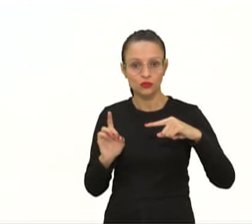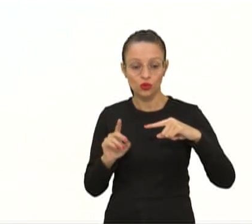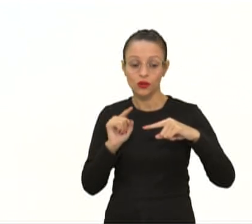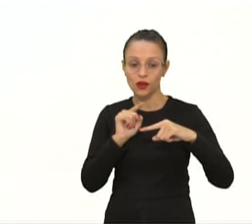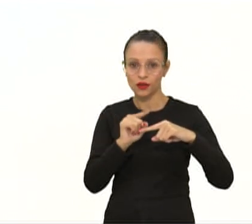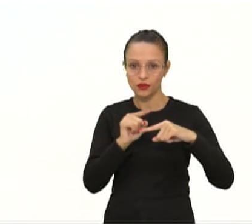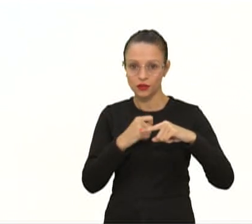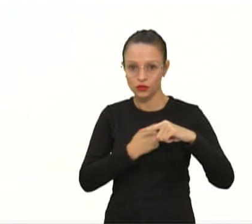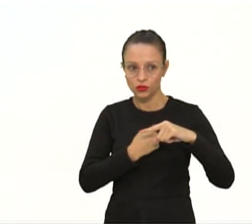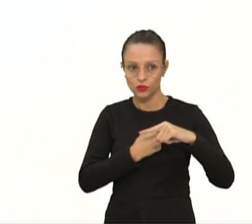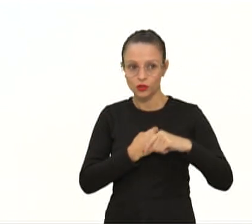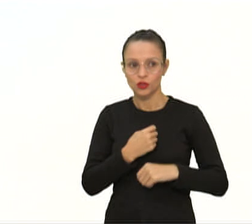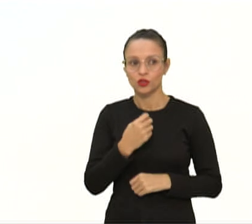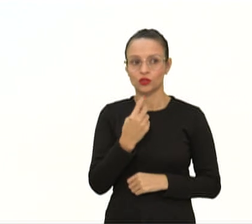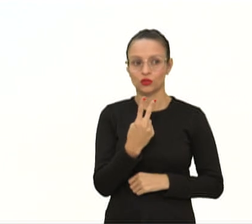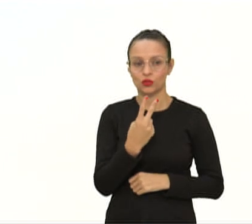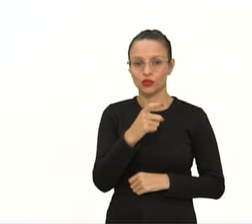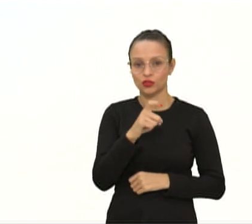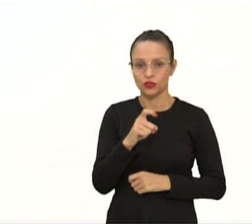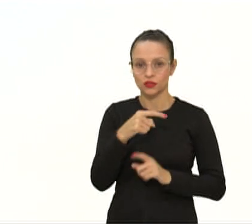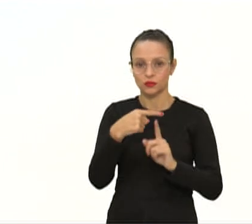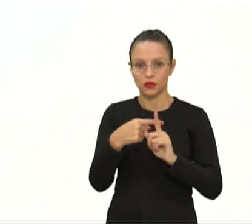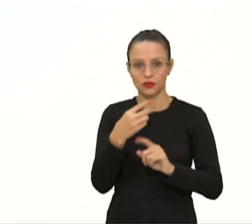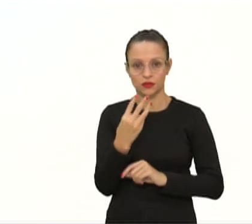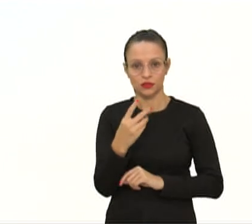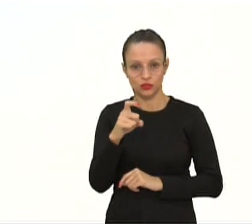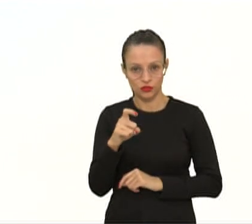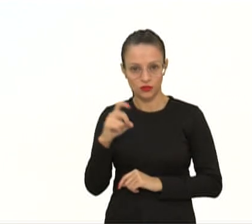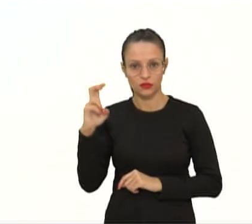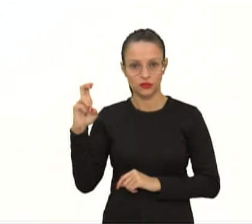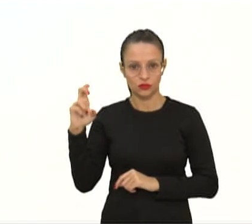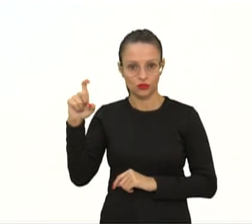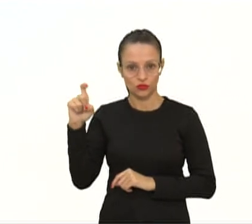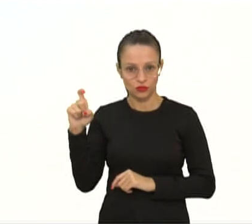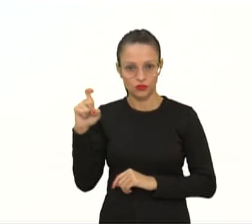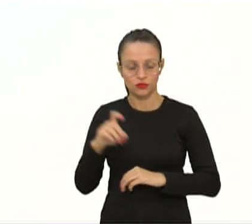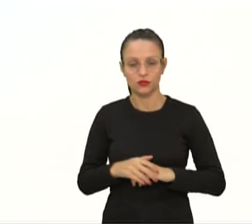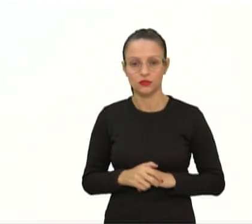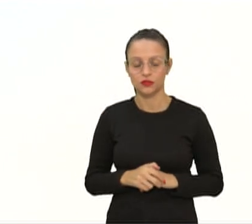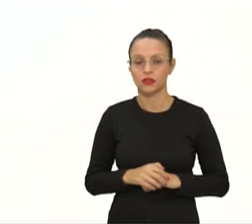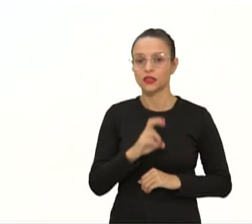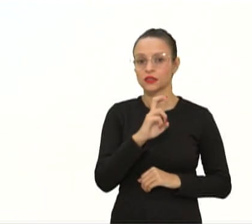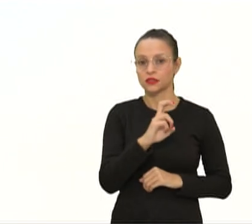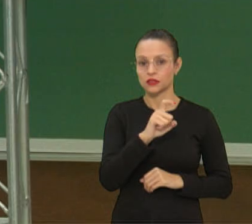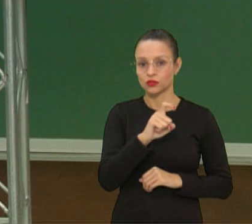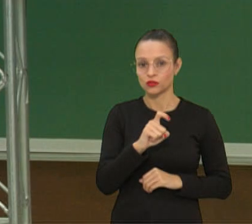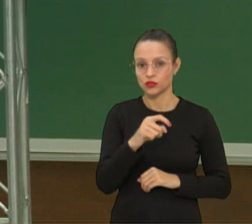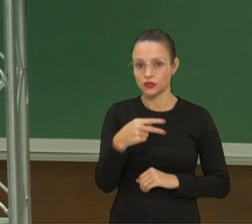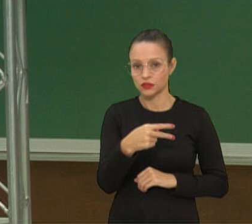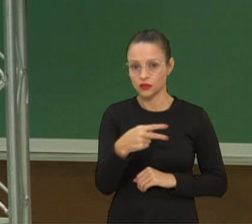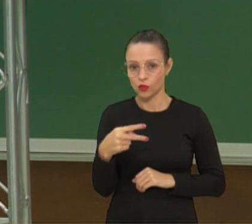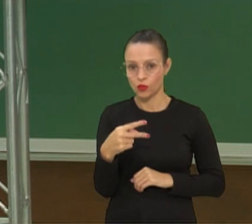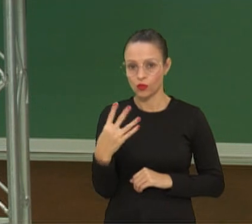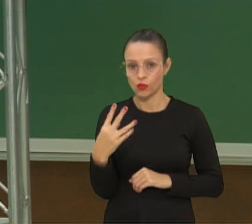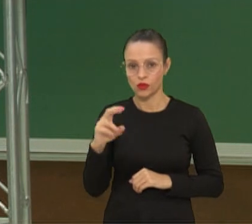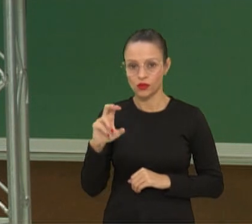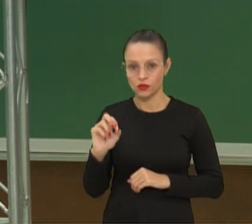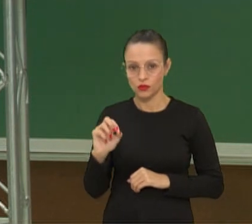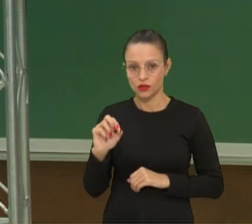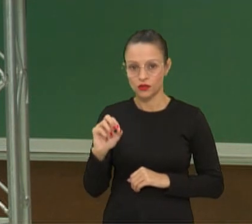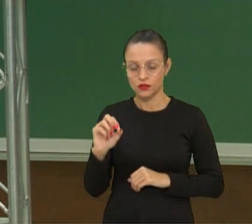numeradores. 2x mais 3x é quanto? 5x. 5x igual a 450. O 5